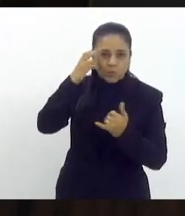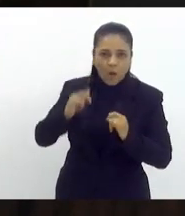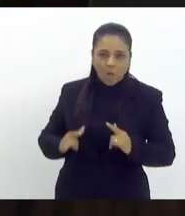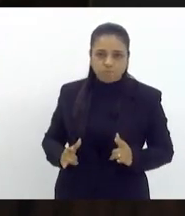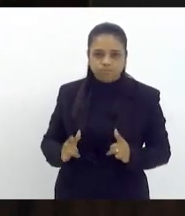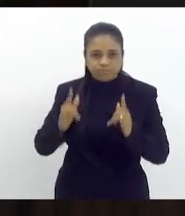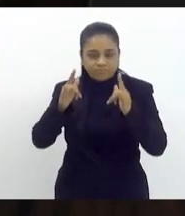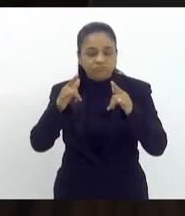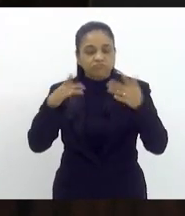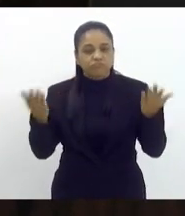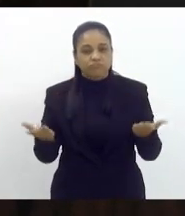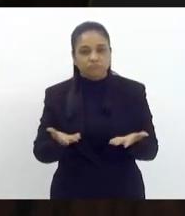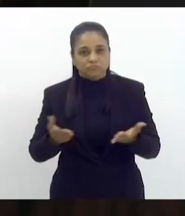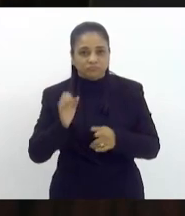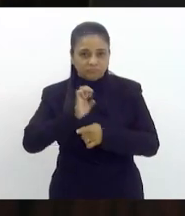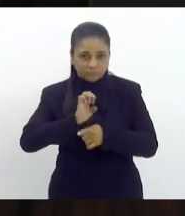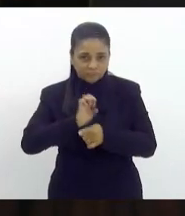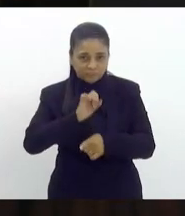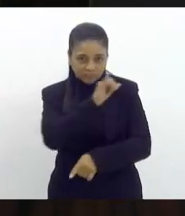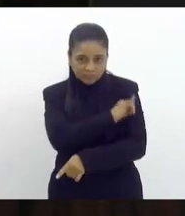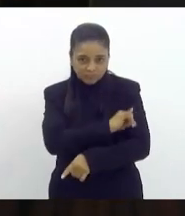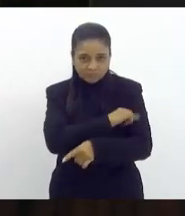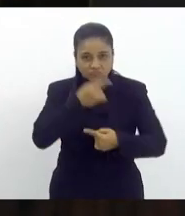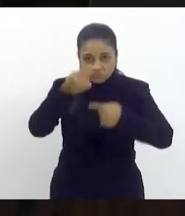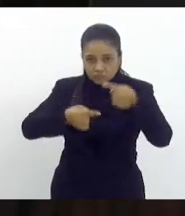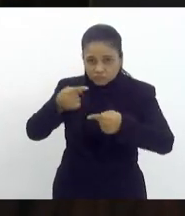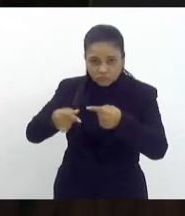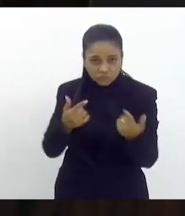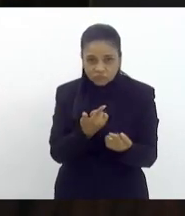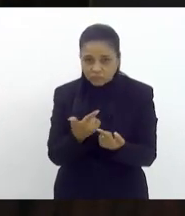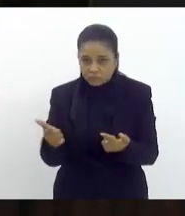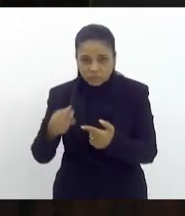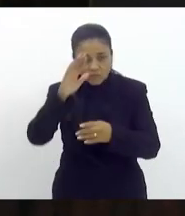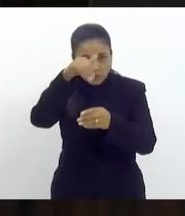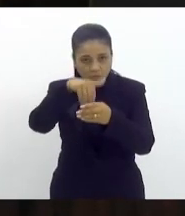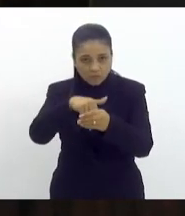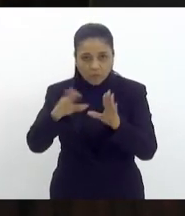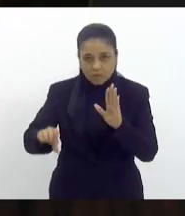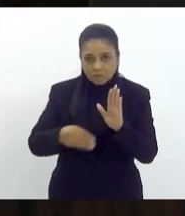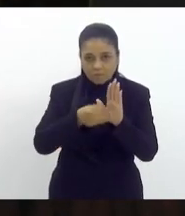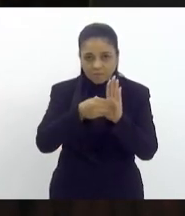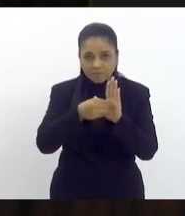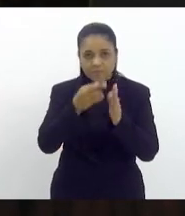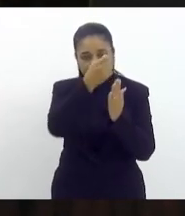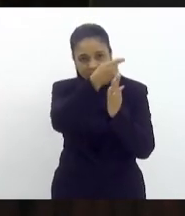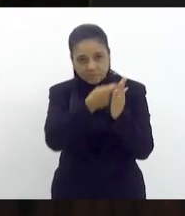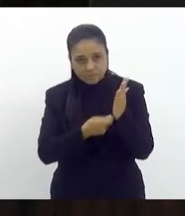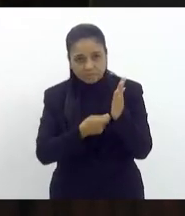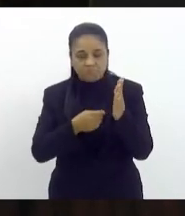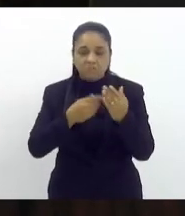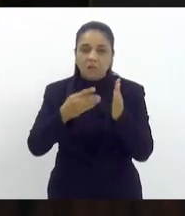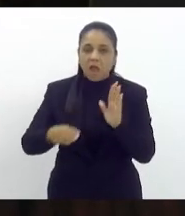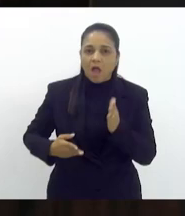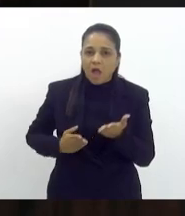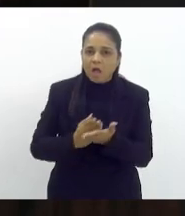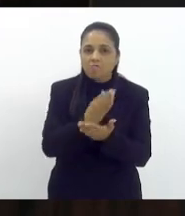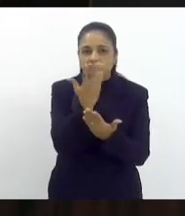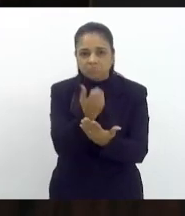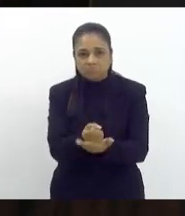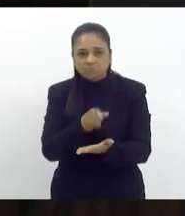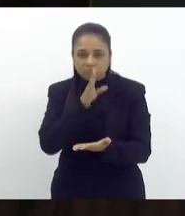Rio de Janeiro em discussão em votação emenda de redação senhores que a própria comissão